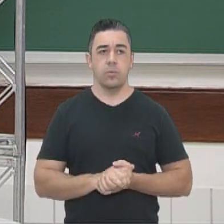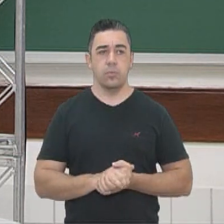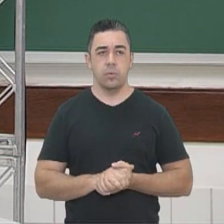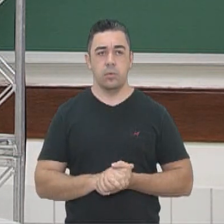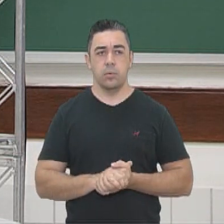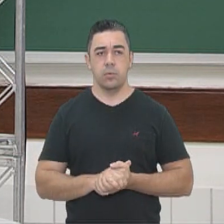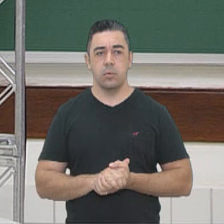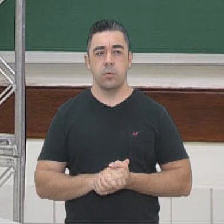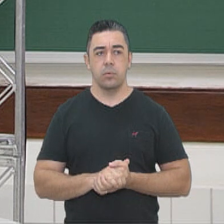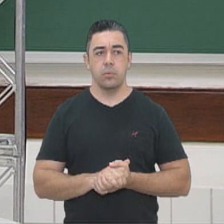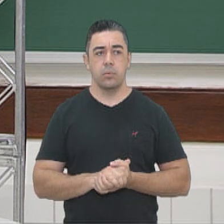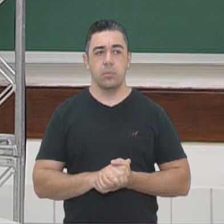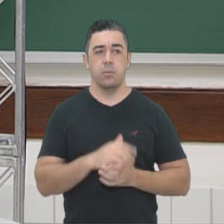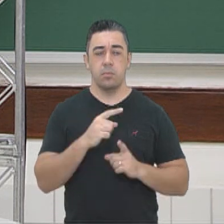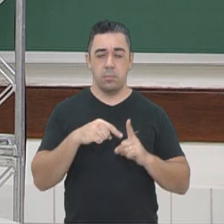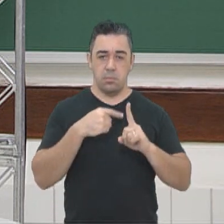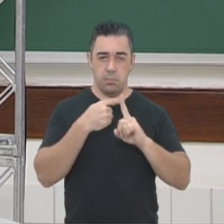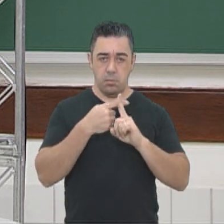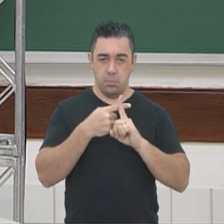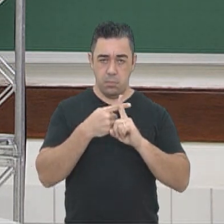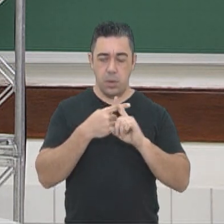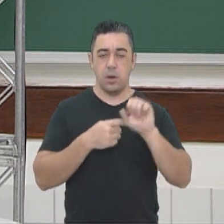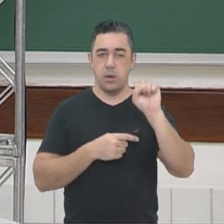2 ao quadrado,